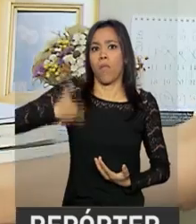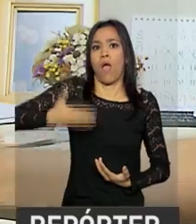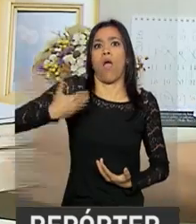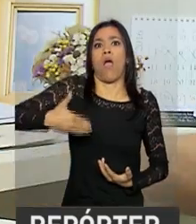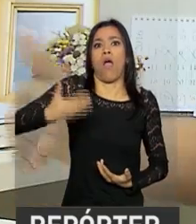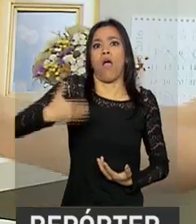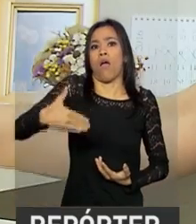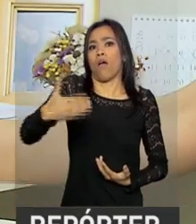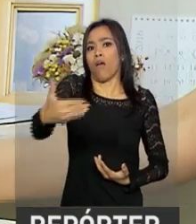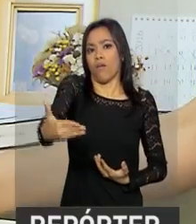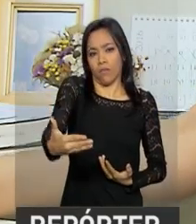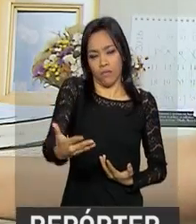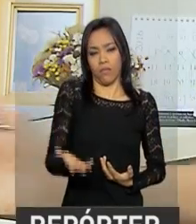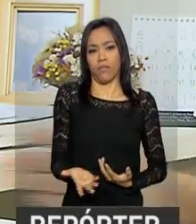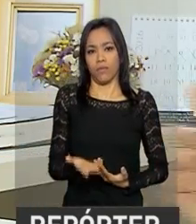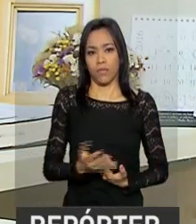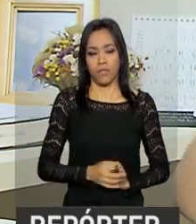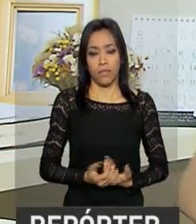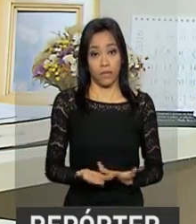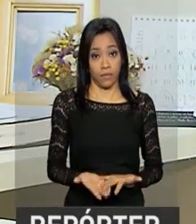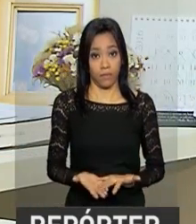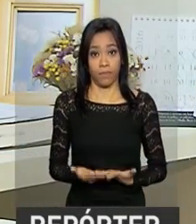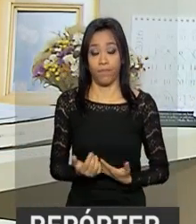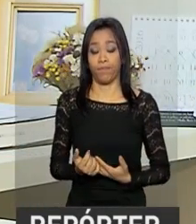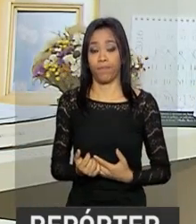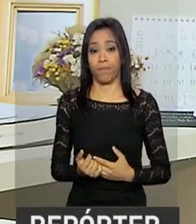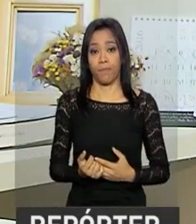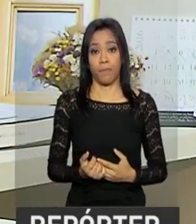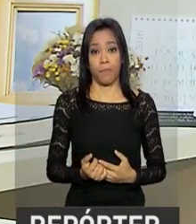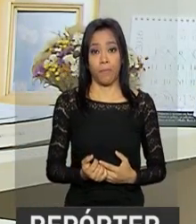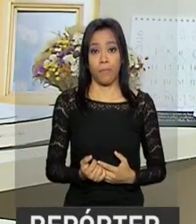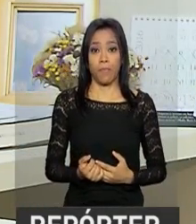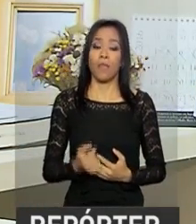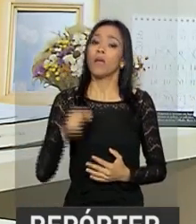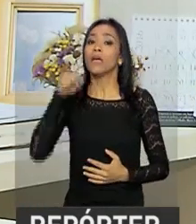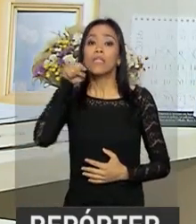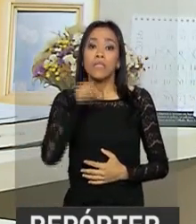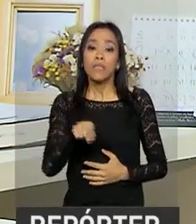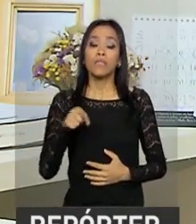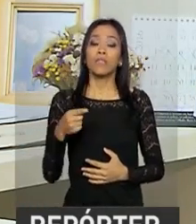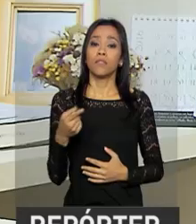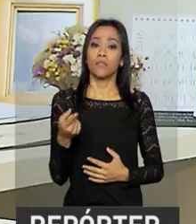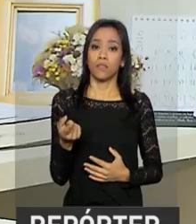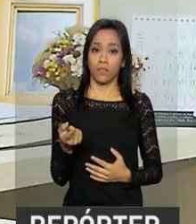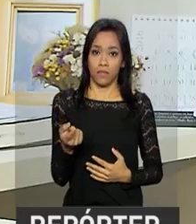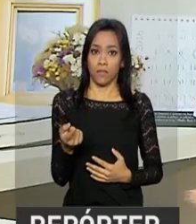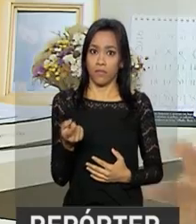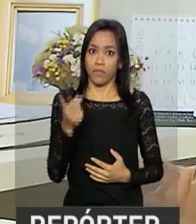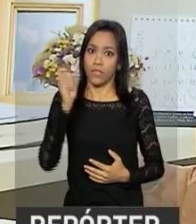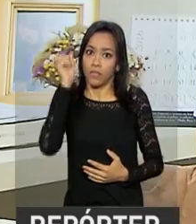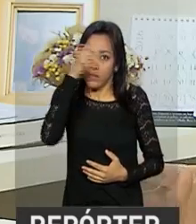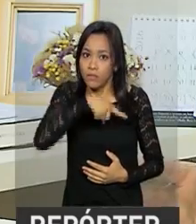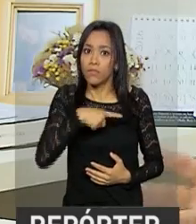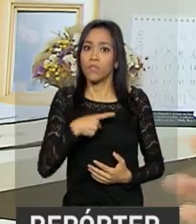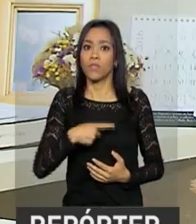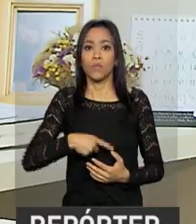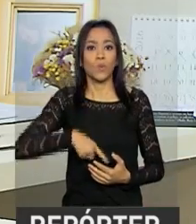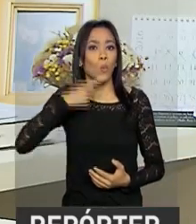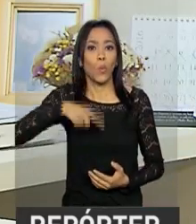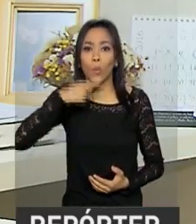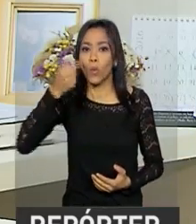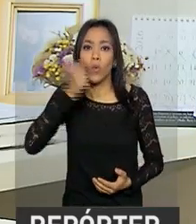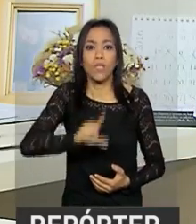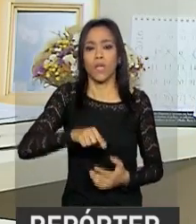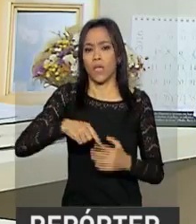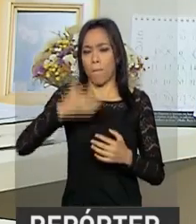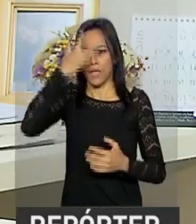vida vai aumentando a cada ano. Então, nesse aspecto, a conta passa a não fechar, né? Então, você tem